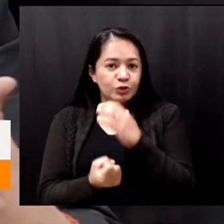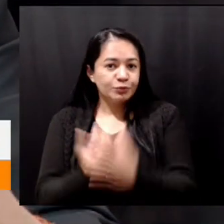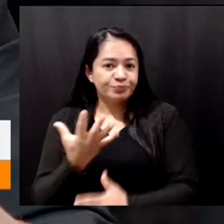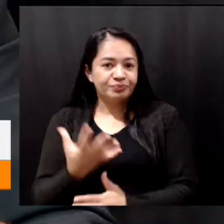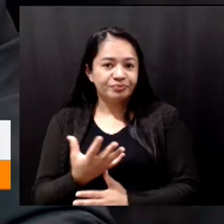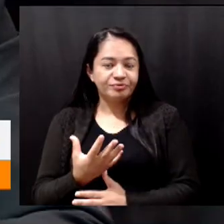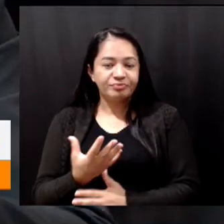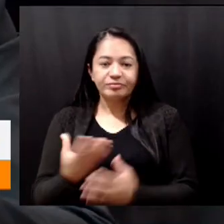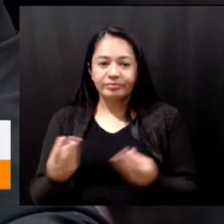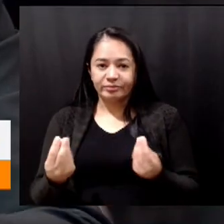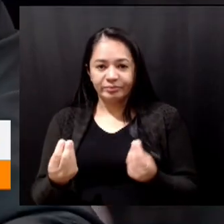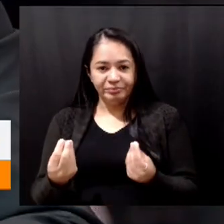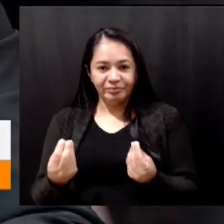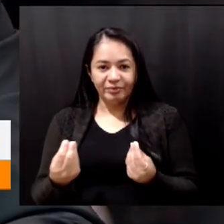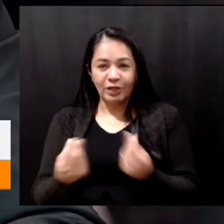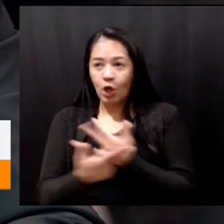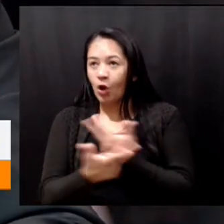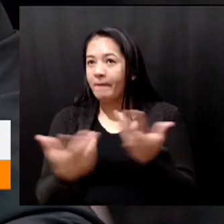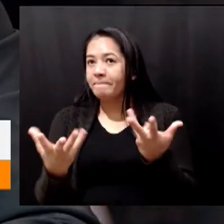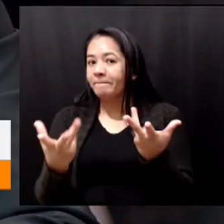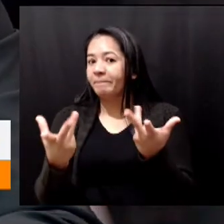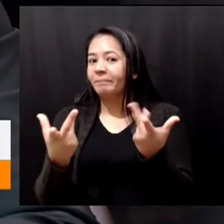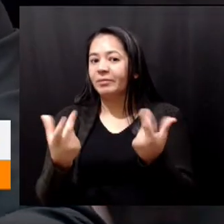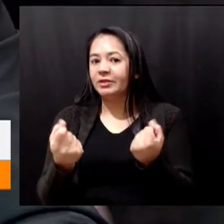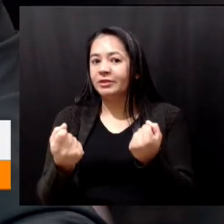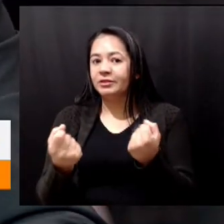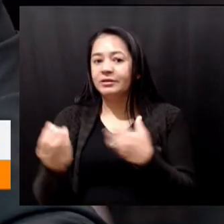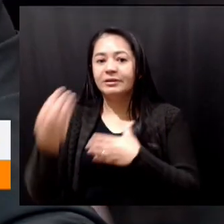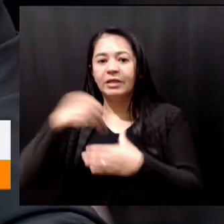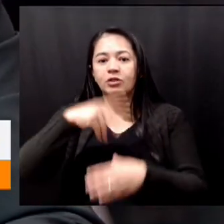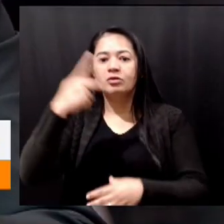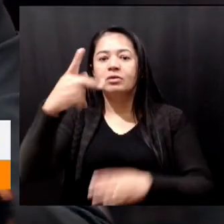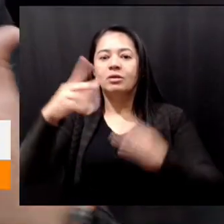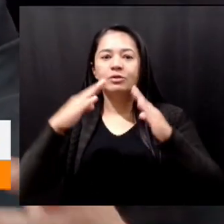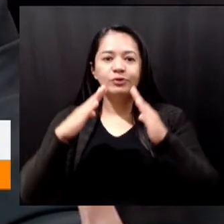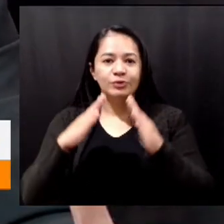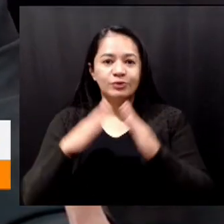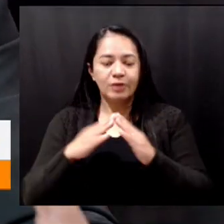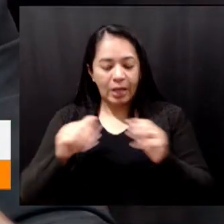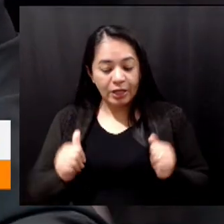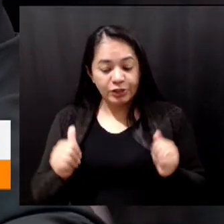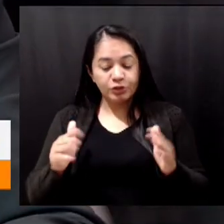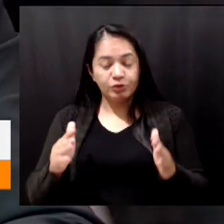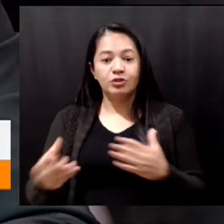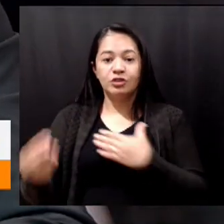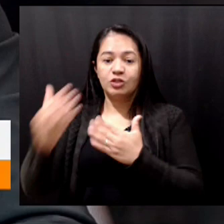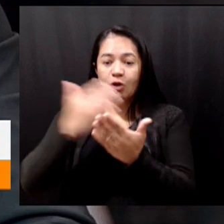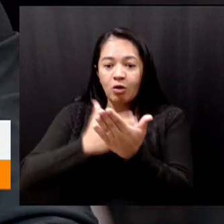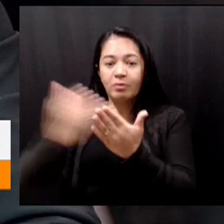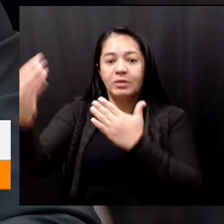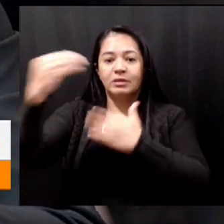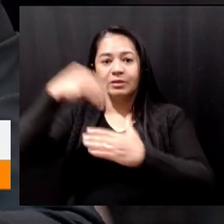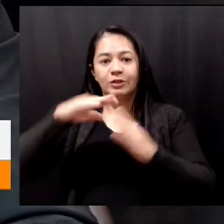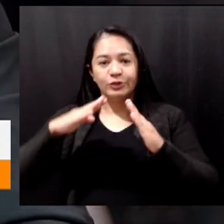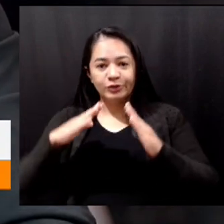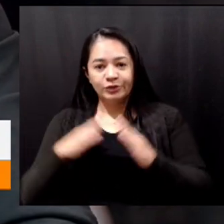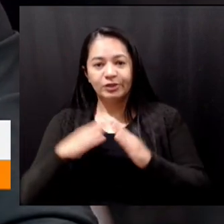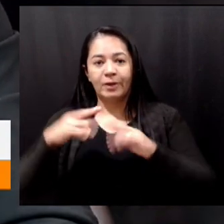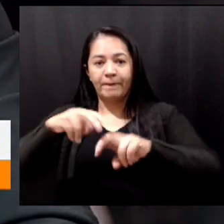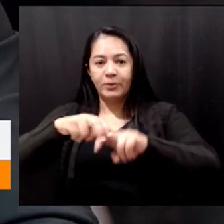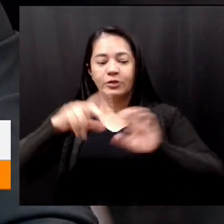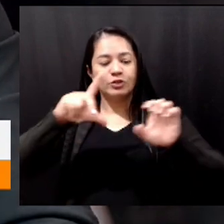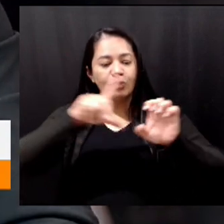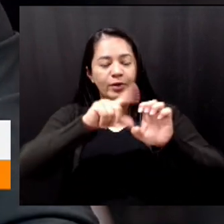grandes coisas dentro da sua casa, iniciá-las dentro de casa, e para isso o empreendedor, o que ele precisa? Do